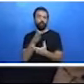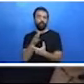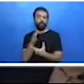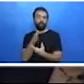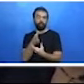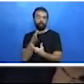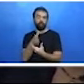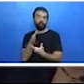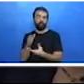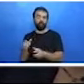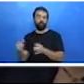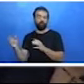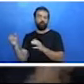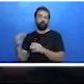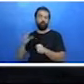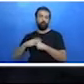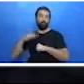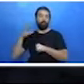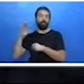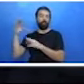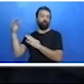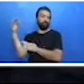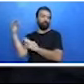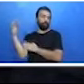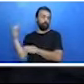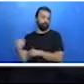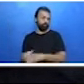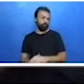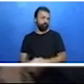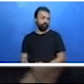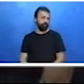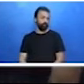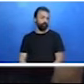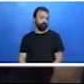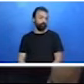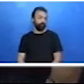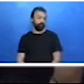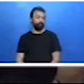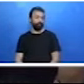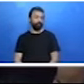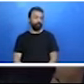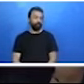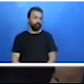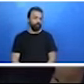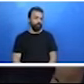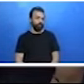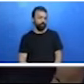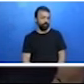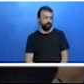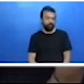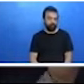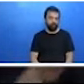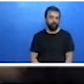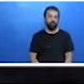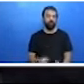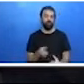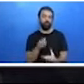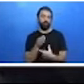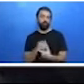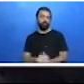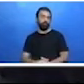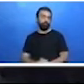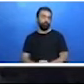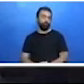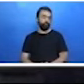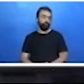gra, professora? É uma sílaba átona, quer dizer, o som dela é mais fraco. E o ra também, olha só, sílaba átona, tá